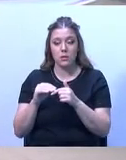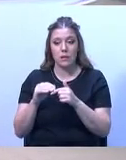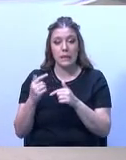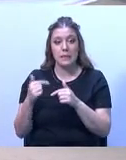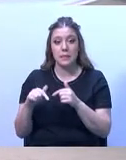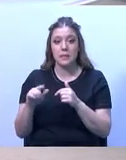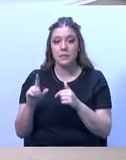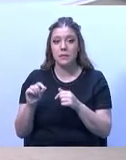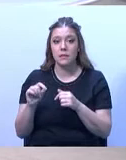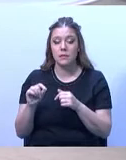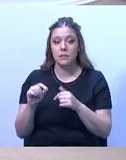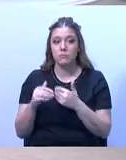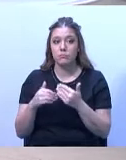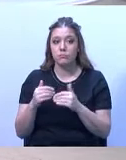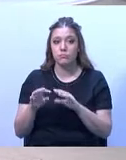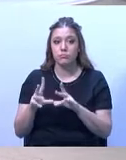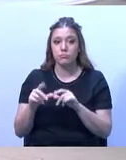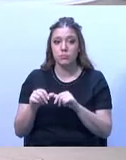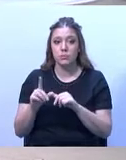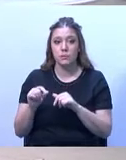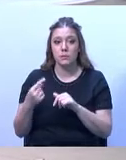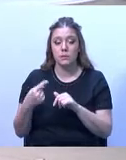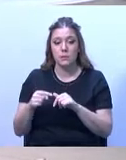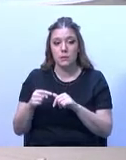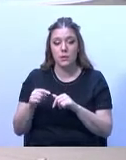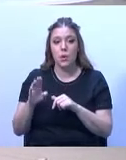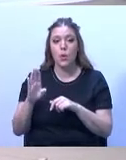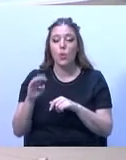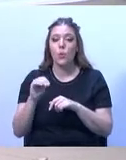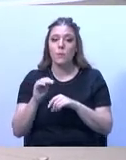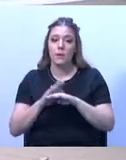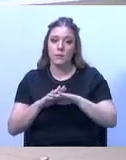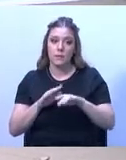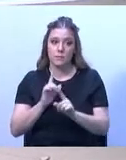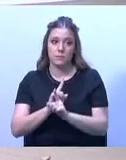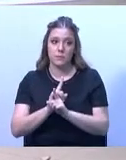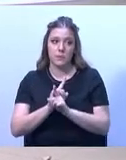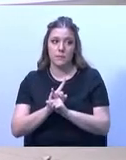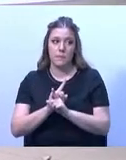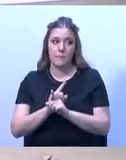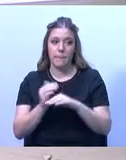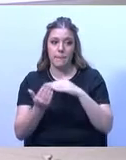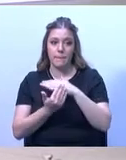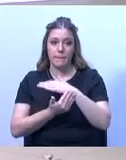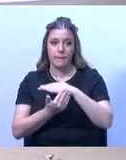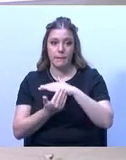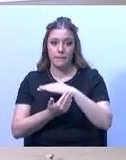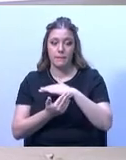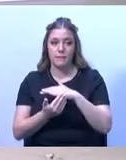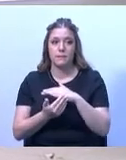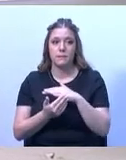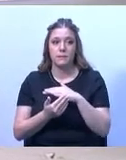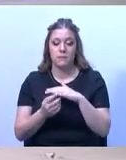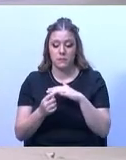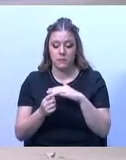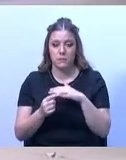tenho, que já está um bocadinho avançado, e também do lado do pé, do lado direito na mesma, mas o exterior, o pequenino. E